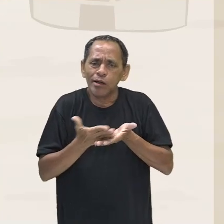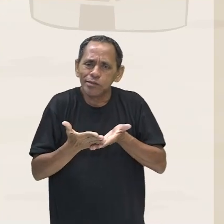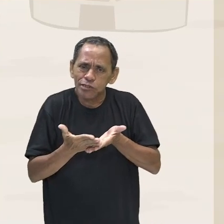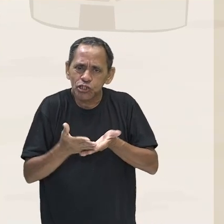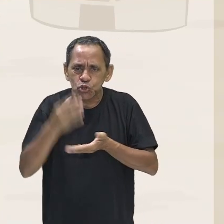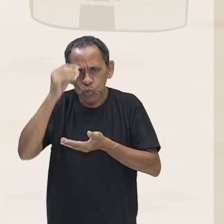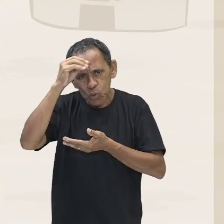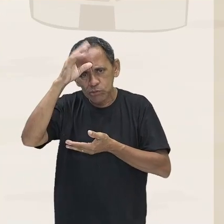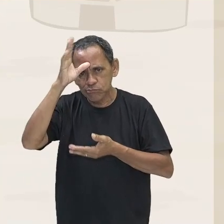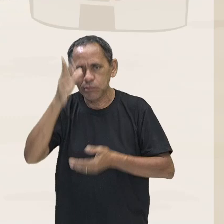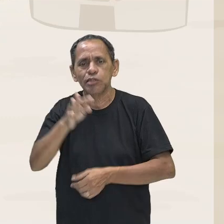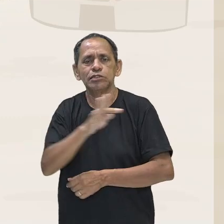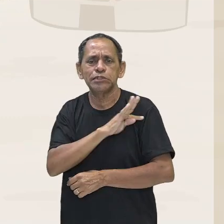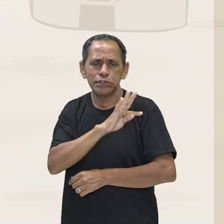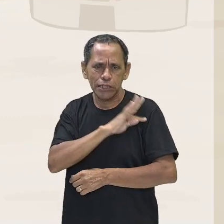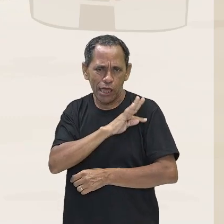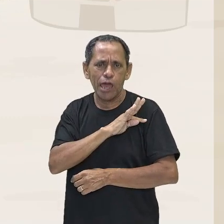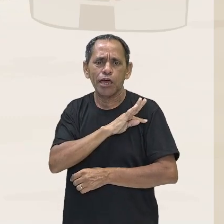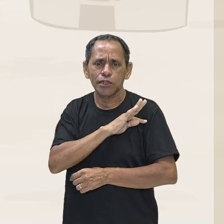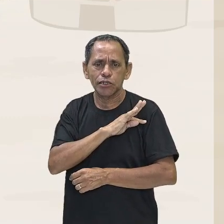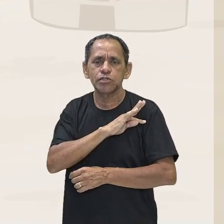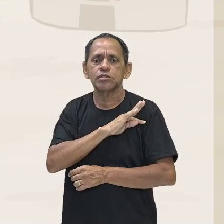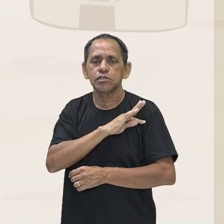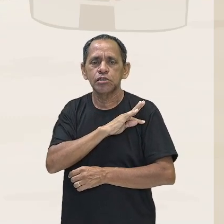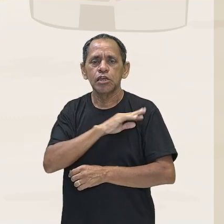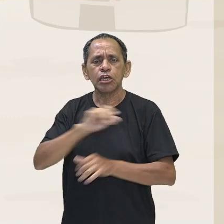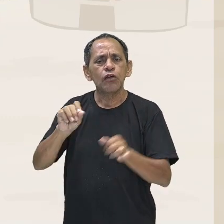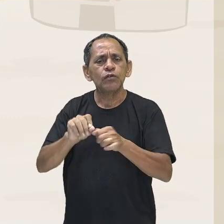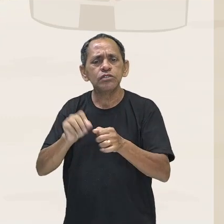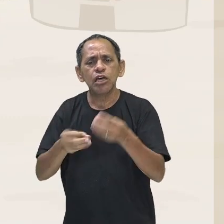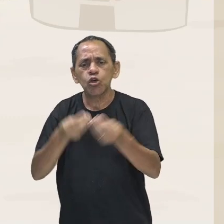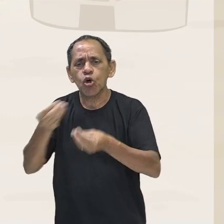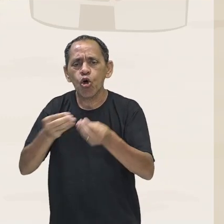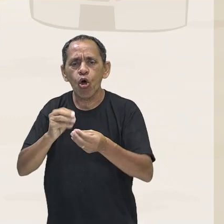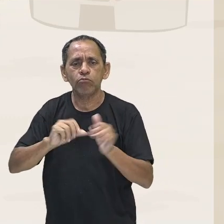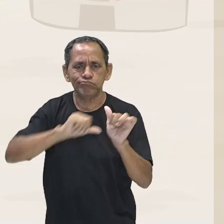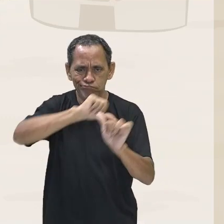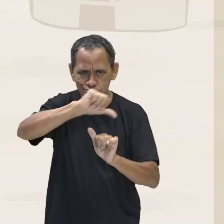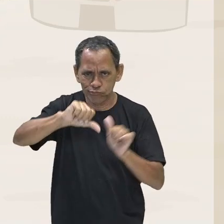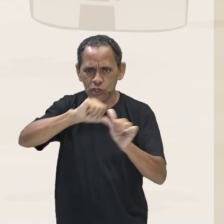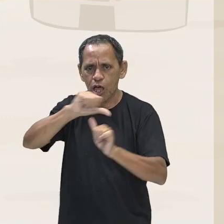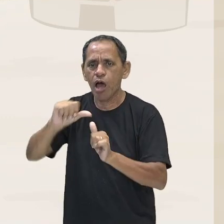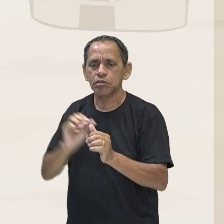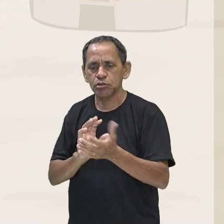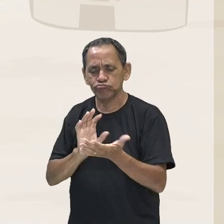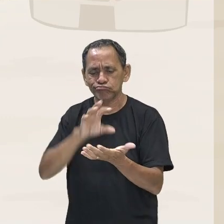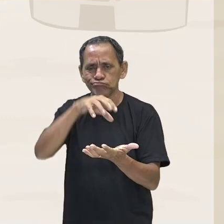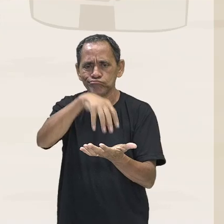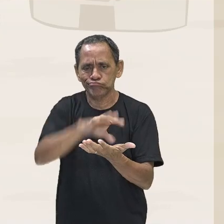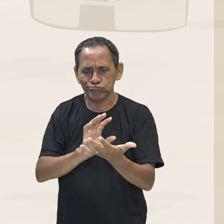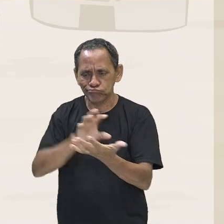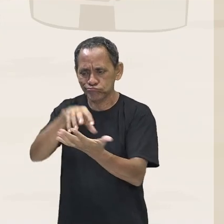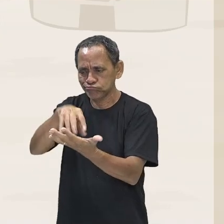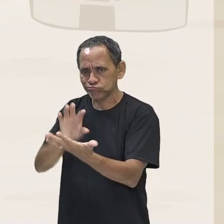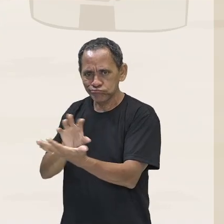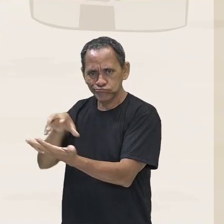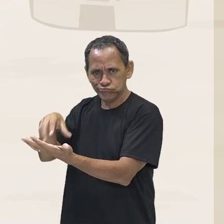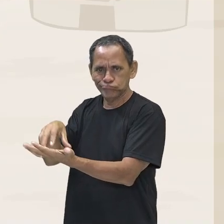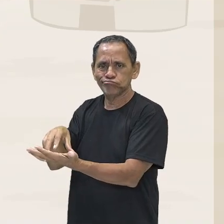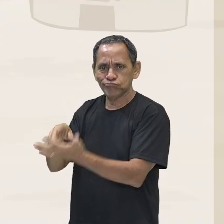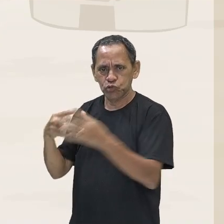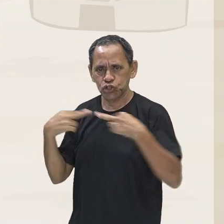técnicas desse nível que os agrupamentos humanos podem surgir ali ao redor de